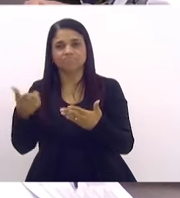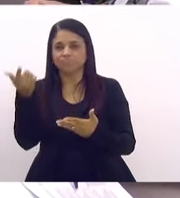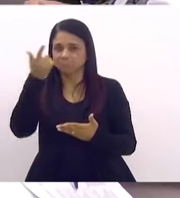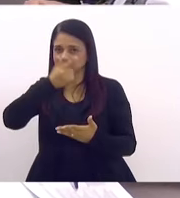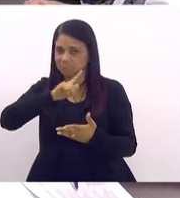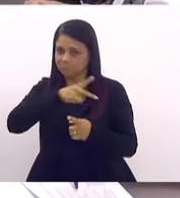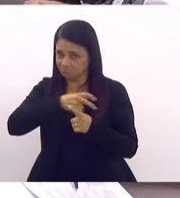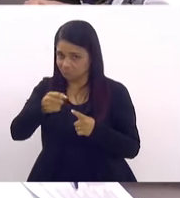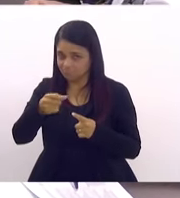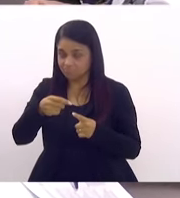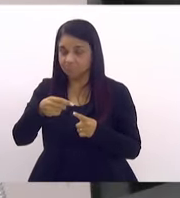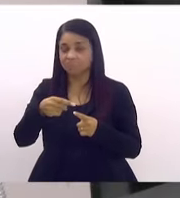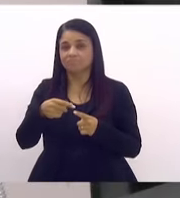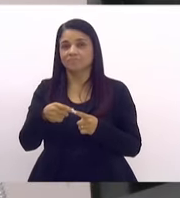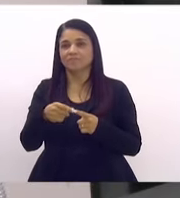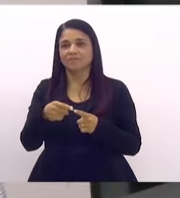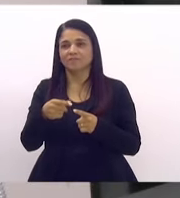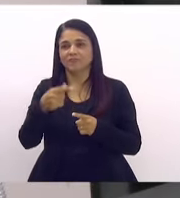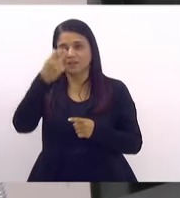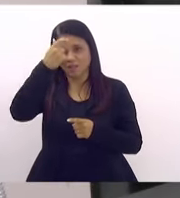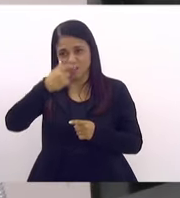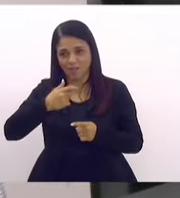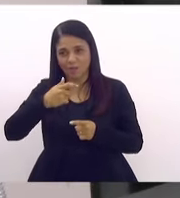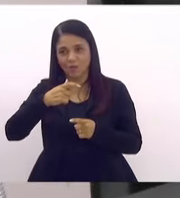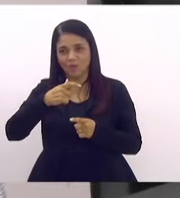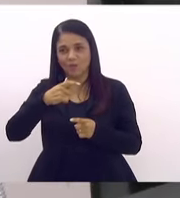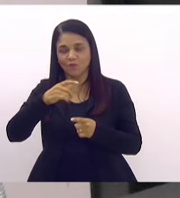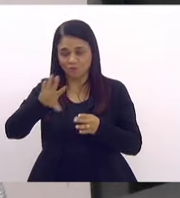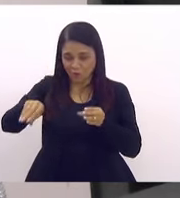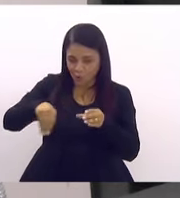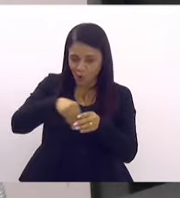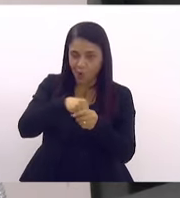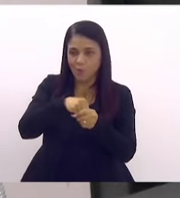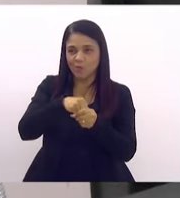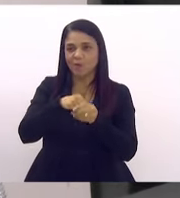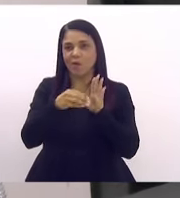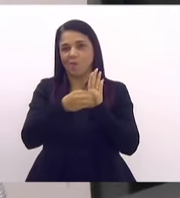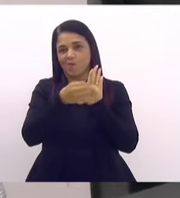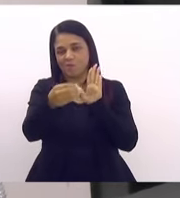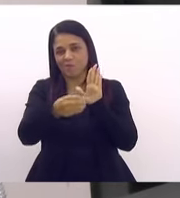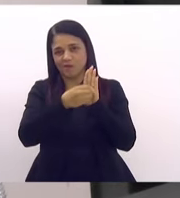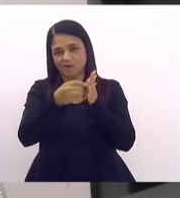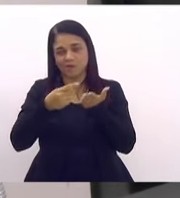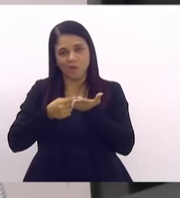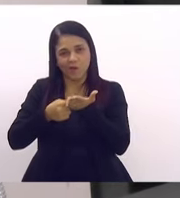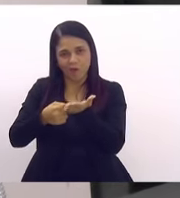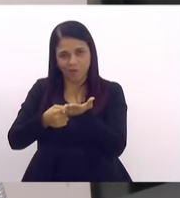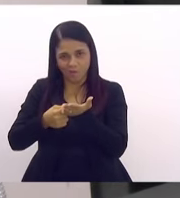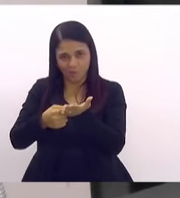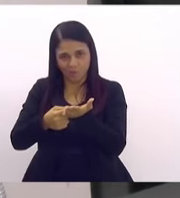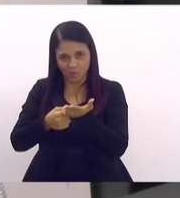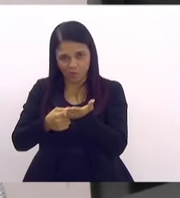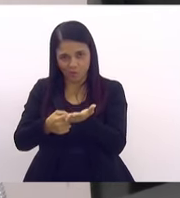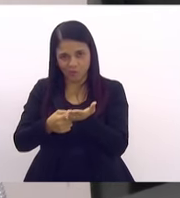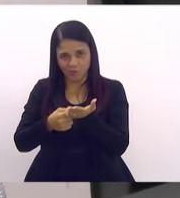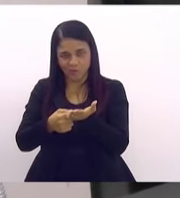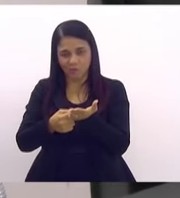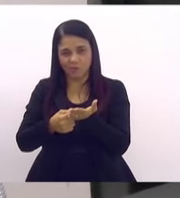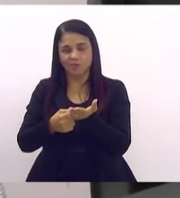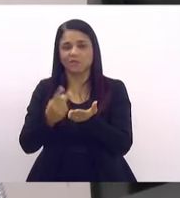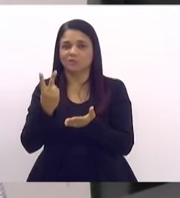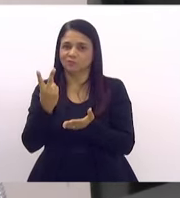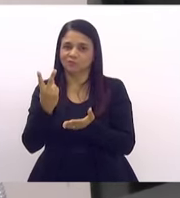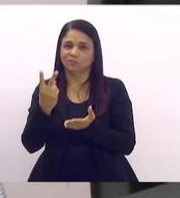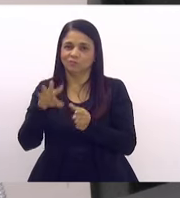conquista. Eu incorporar ao parecer esse acordo parcial, essas duas, já é